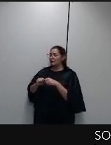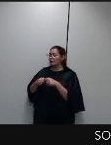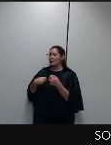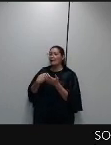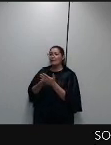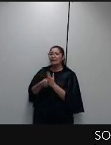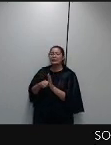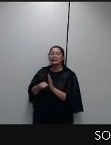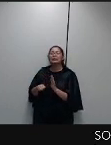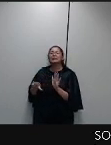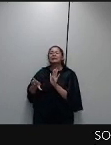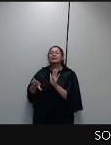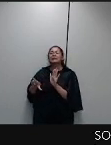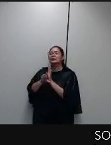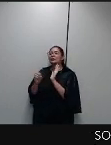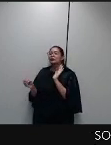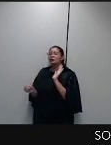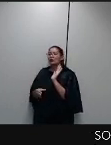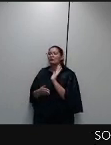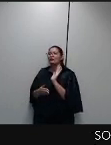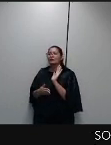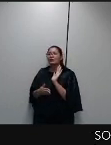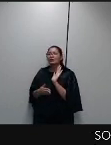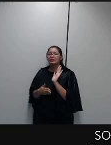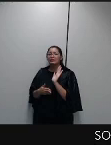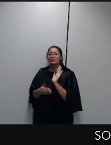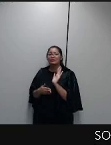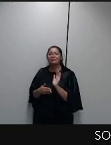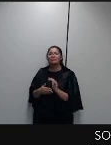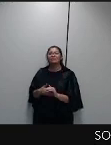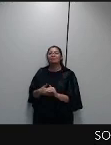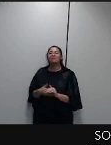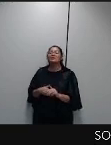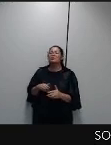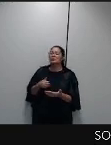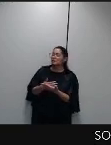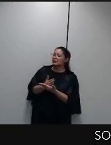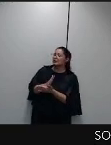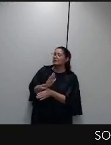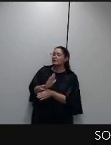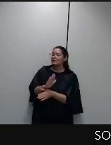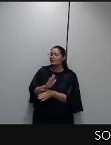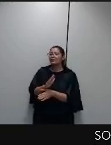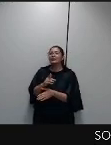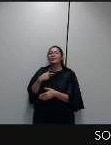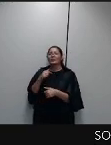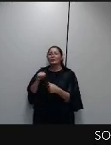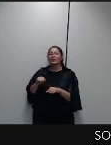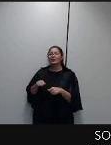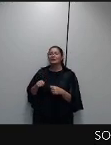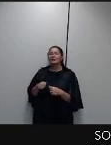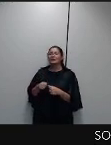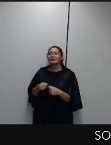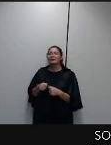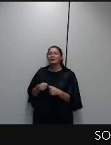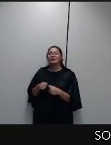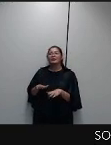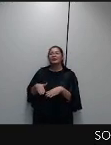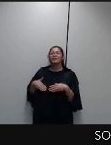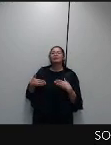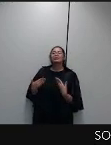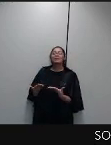nova aplicando ela o os processos em curso e é o caso e aqui no caso então eu tô